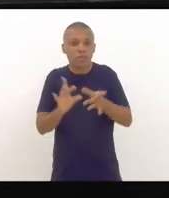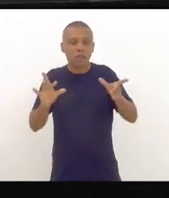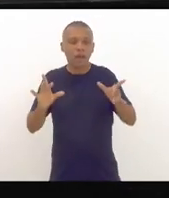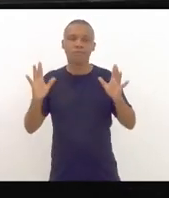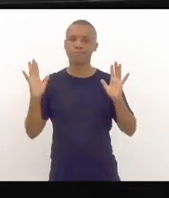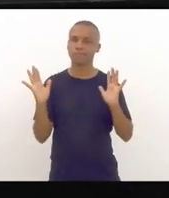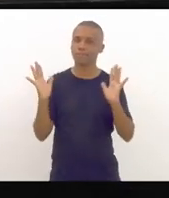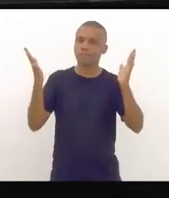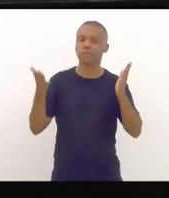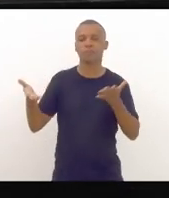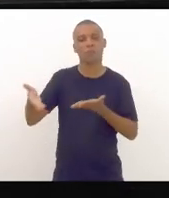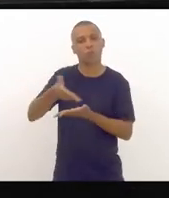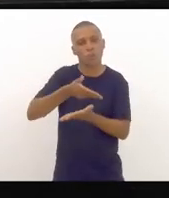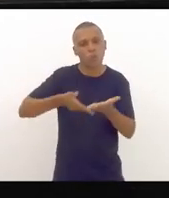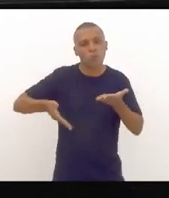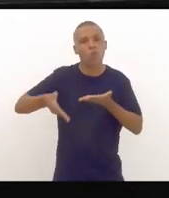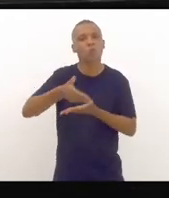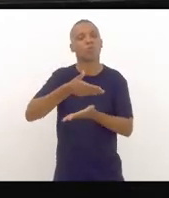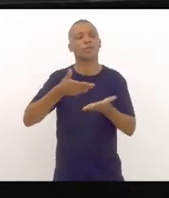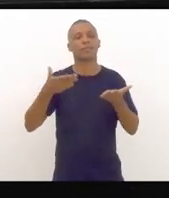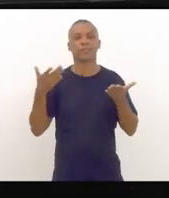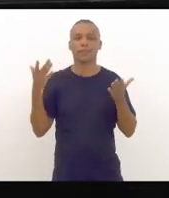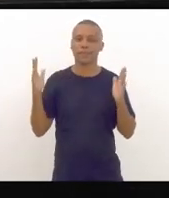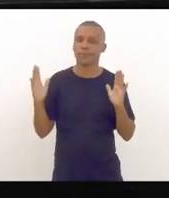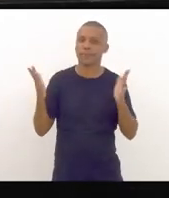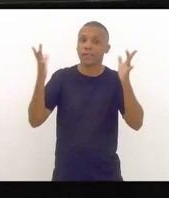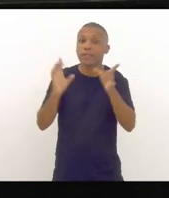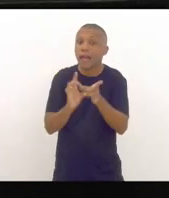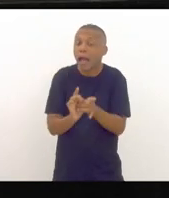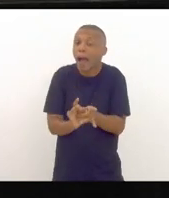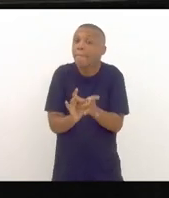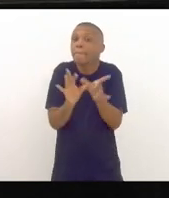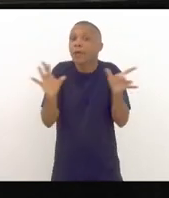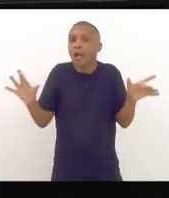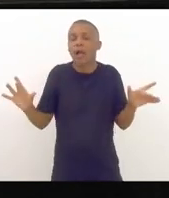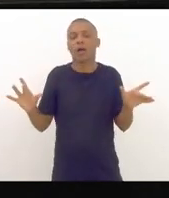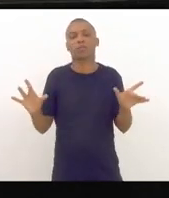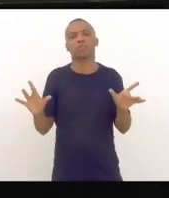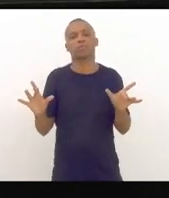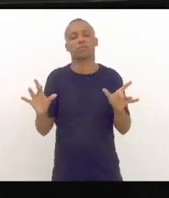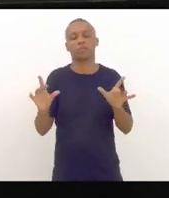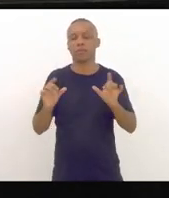participar desse evento, por ter aberto as portas dessa casa de lei.